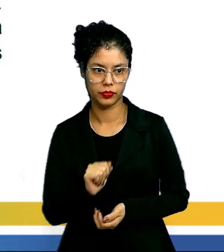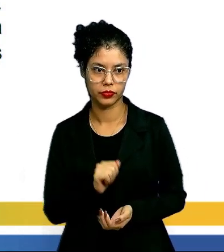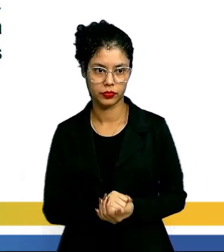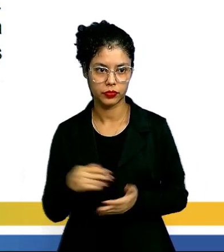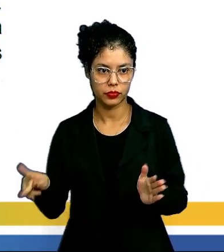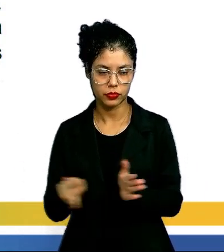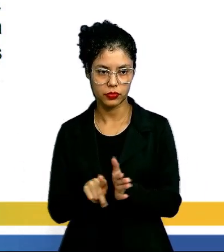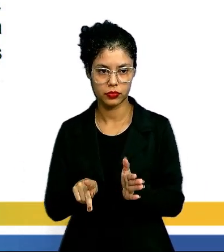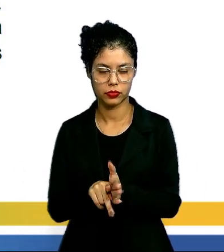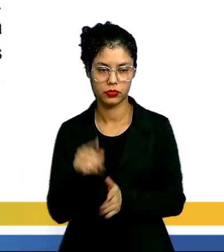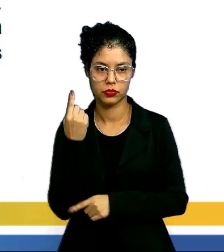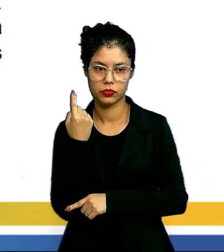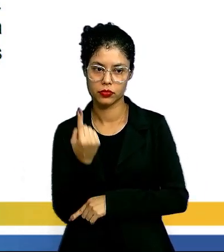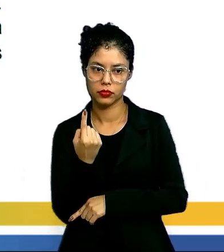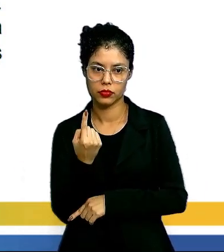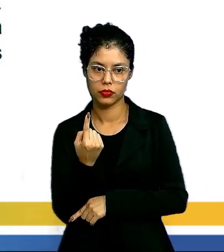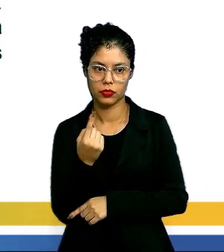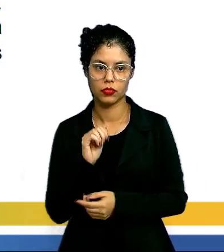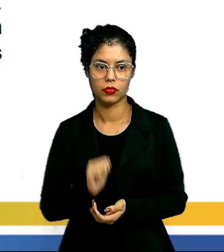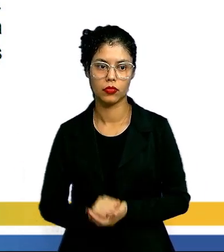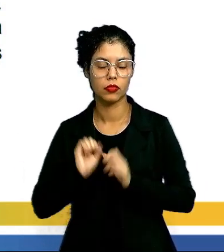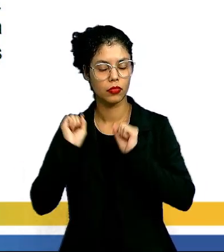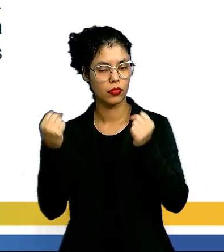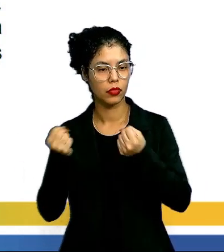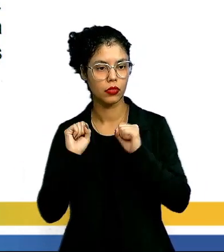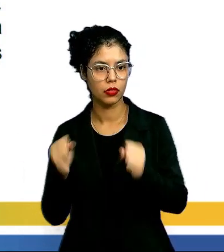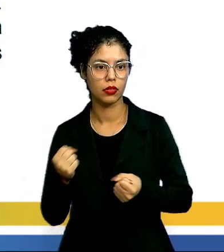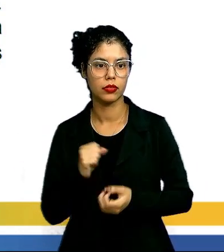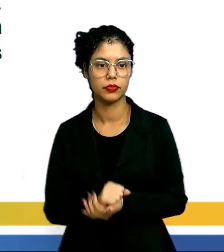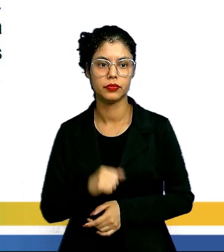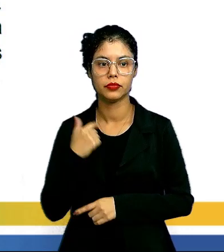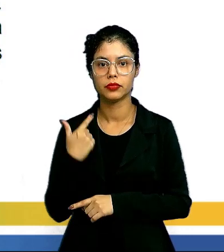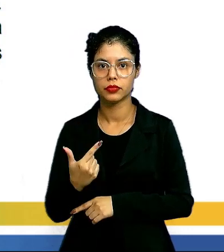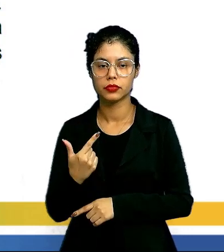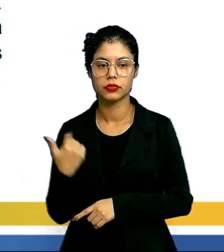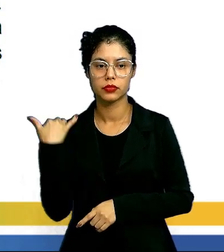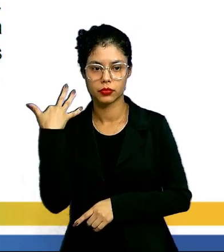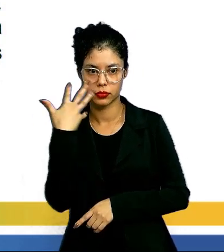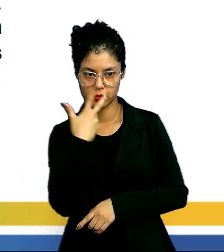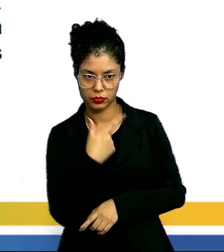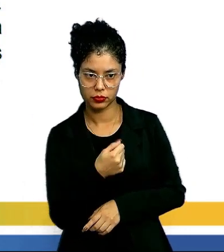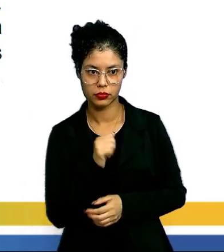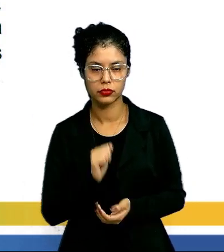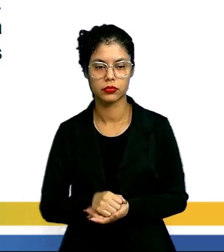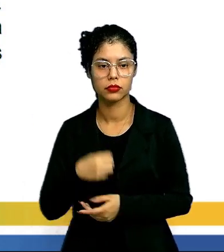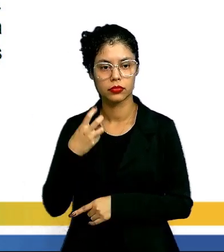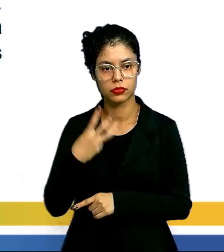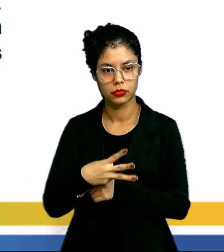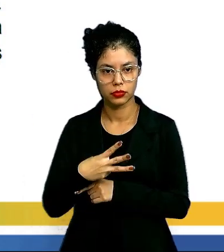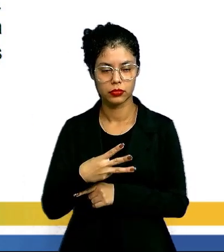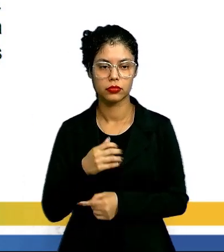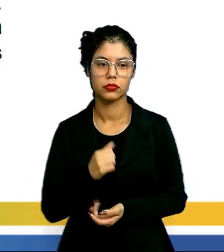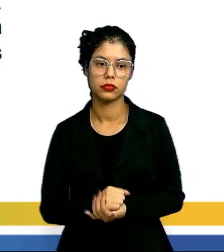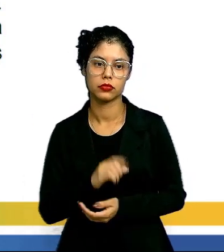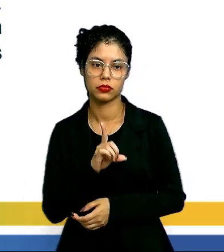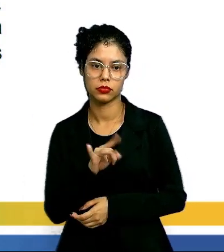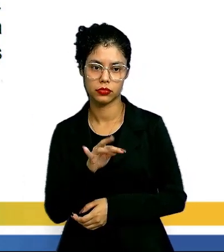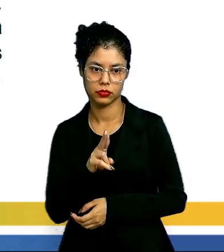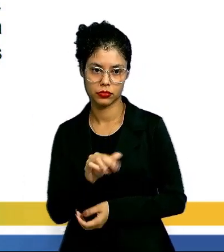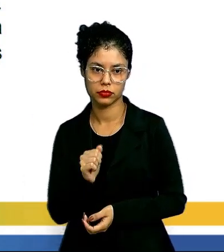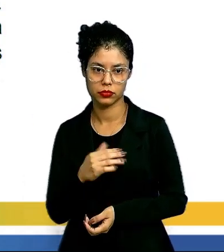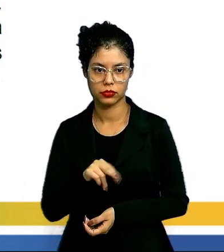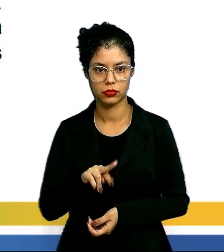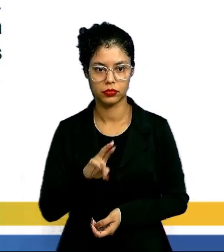seções específicas. A seção número 1 é fitness, a número 2 é sobre beleza, a número 3 é